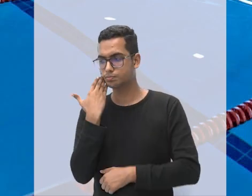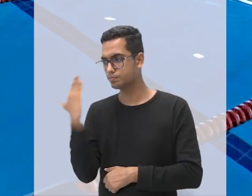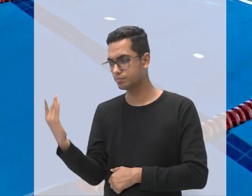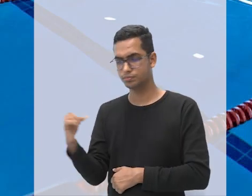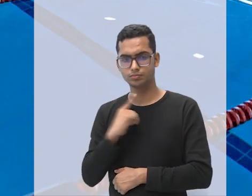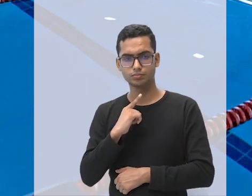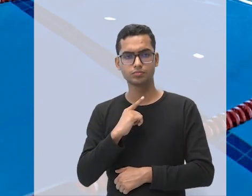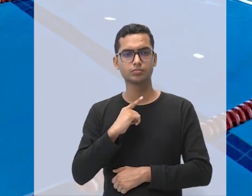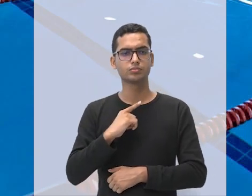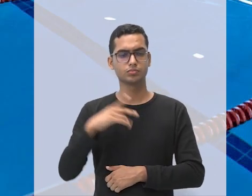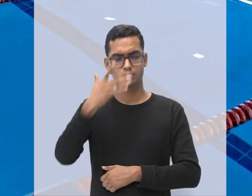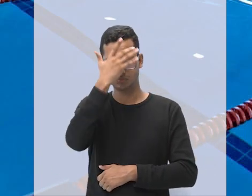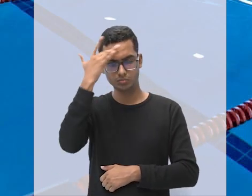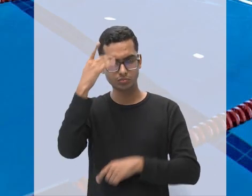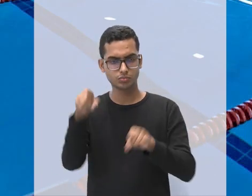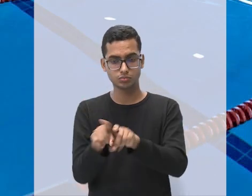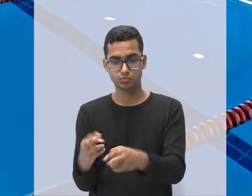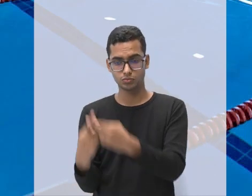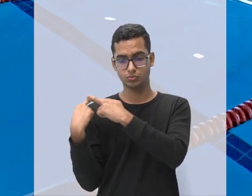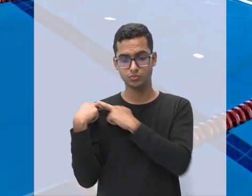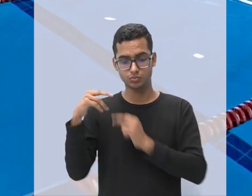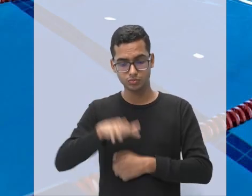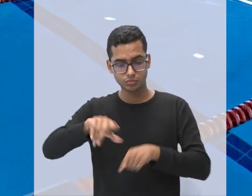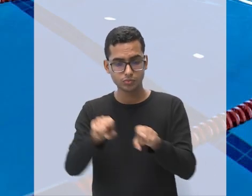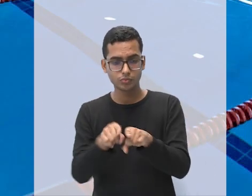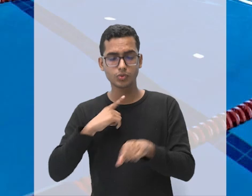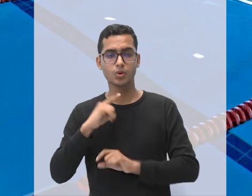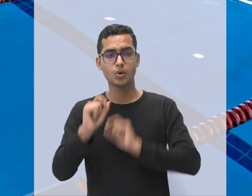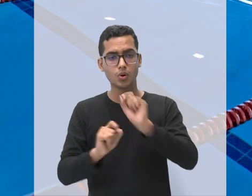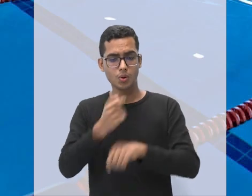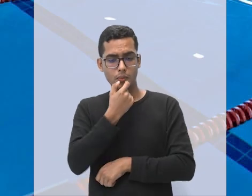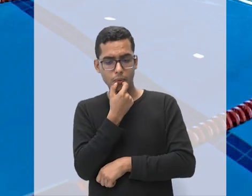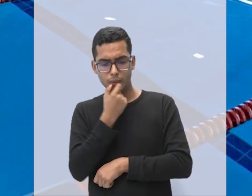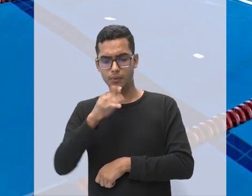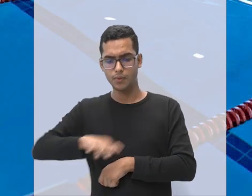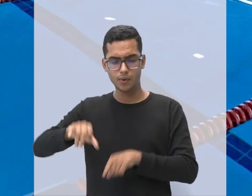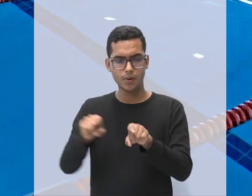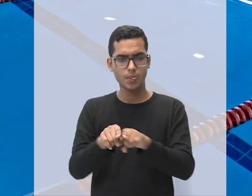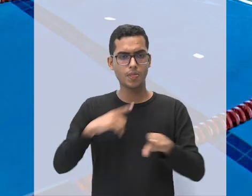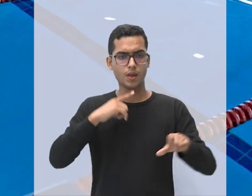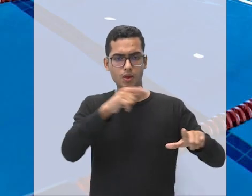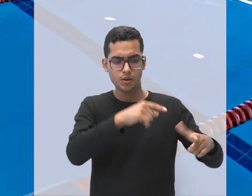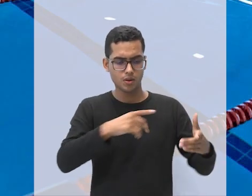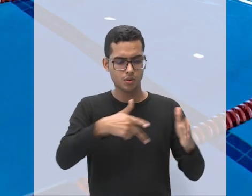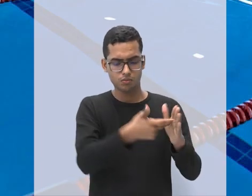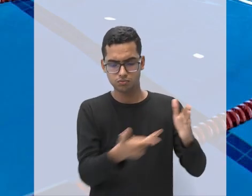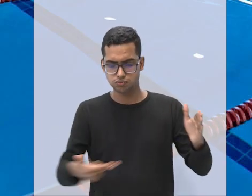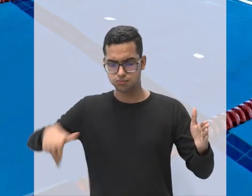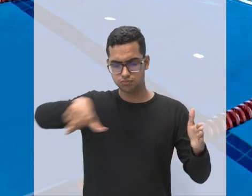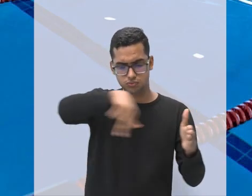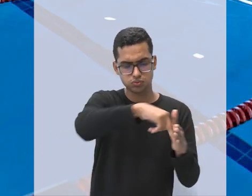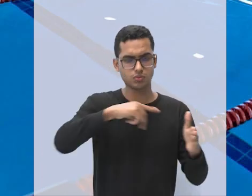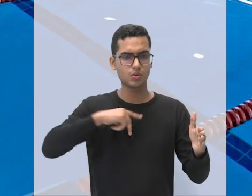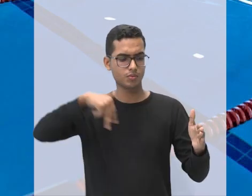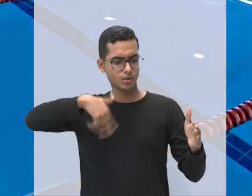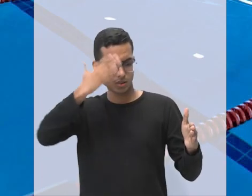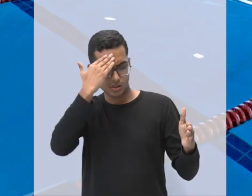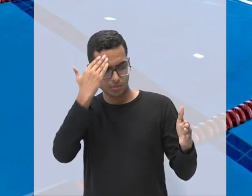52 juízes, ou seja, 52 pessoas de olho para verificar se tudo está saindo conforme, né,